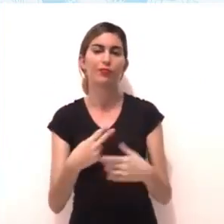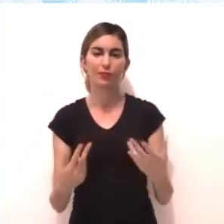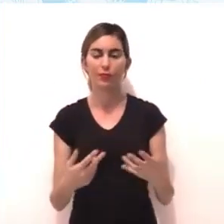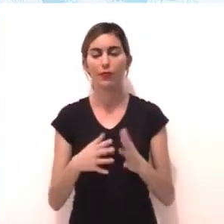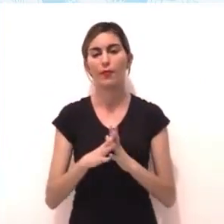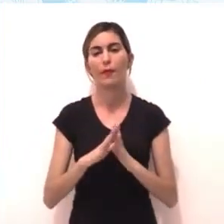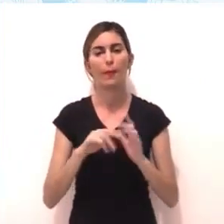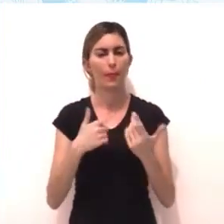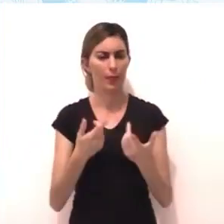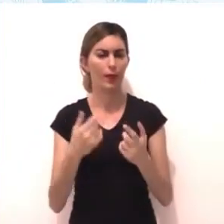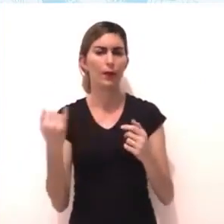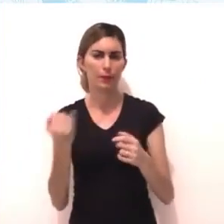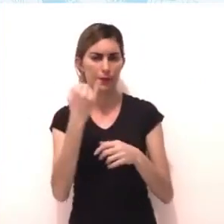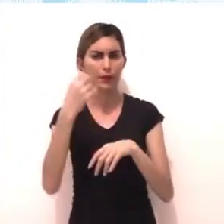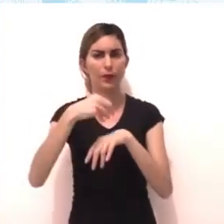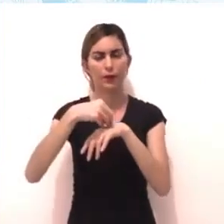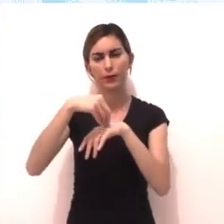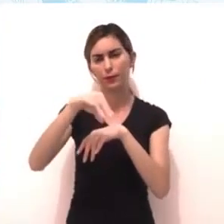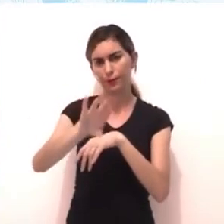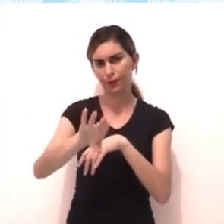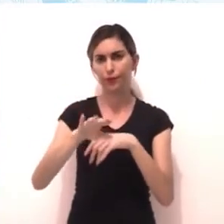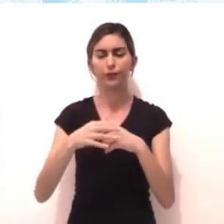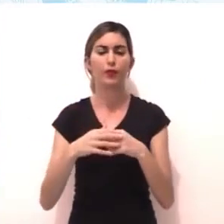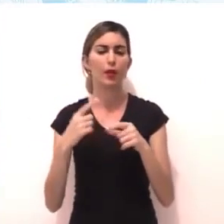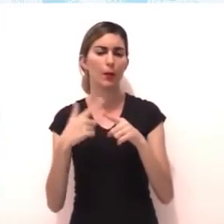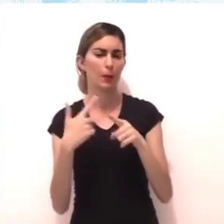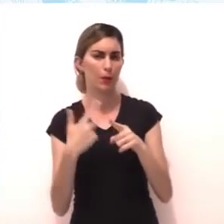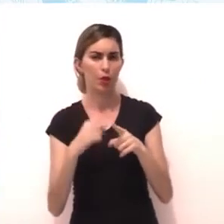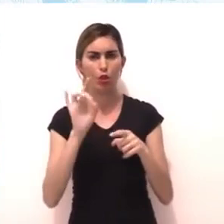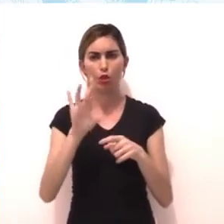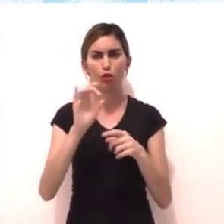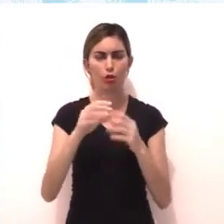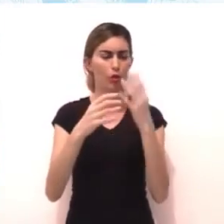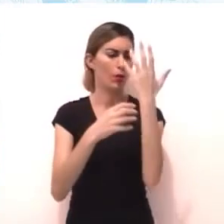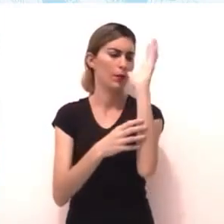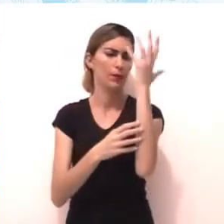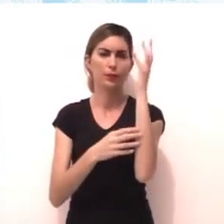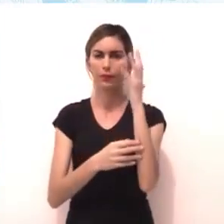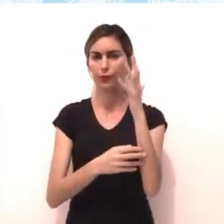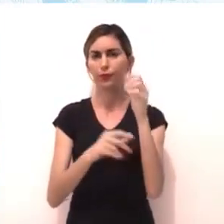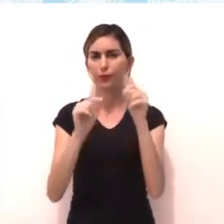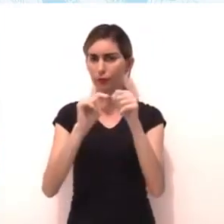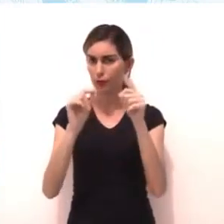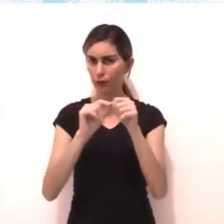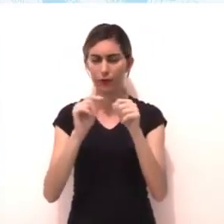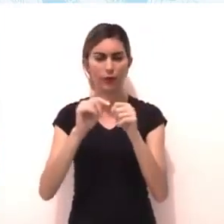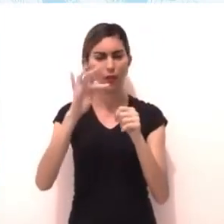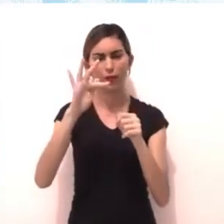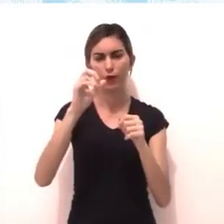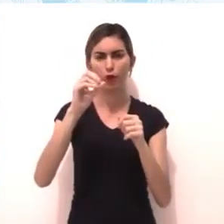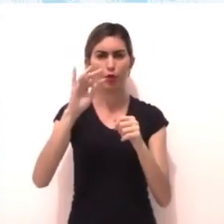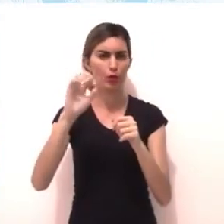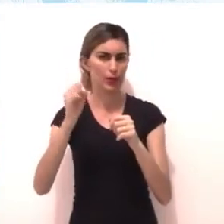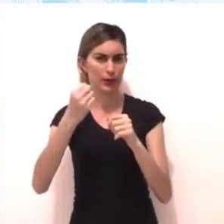anteriormente. É importante salientar isso, porque não são só as plantas que realizam a